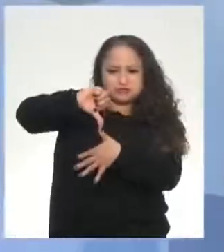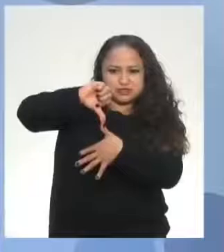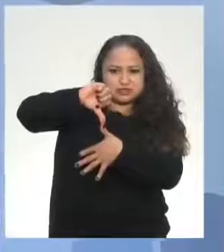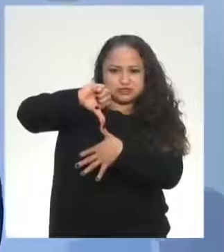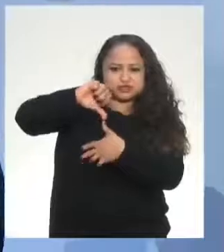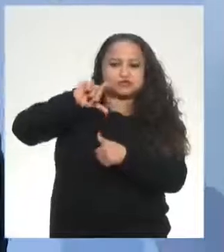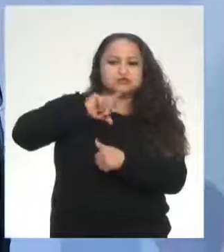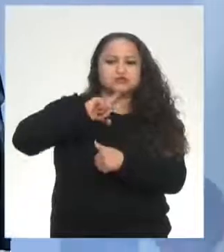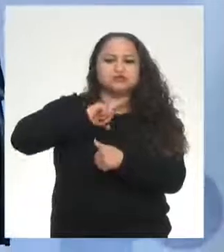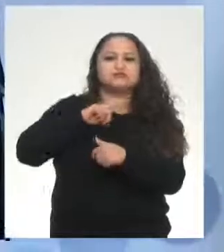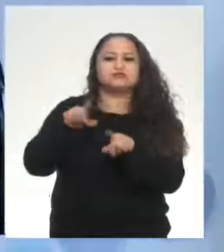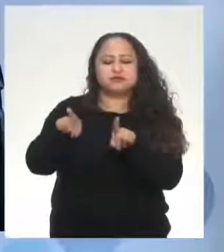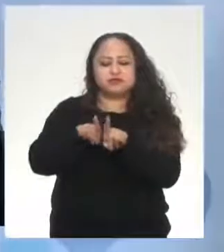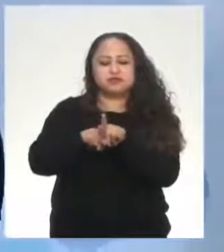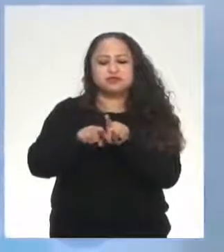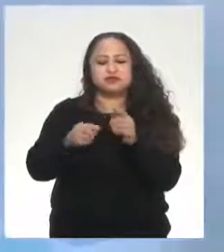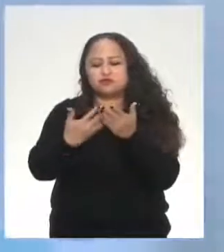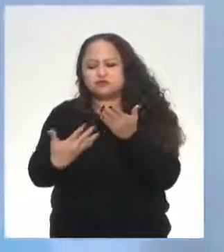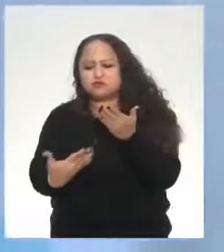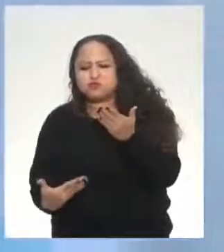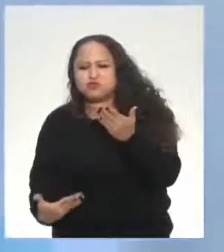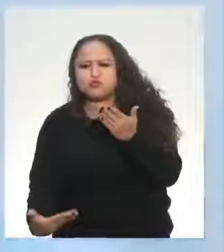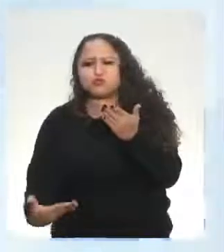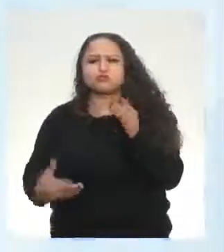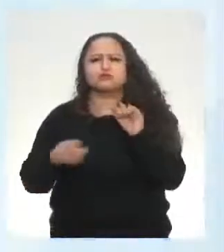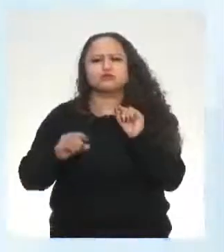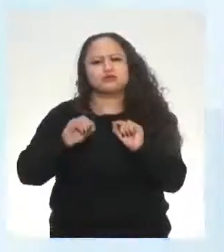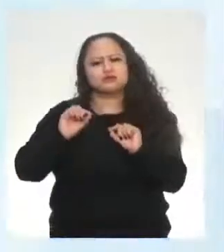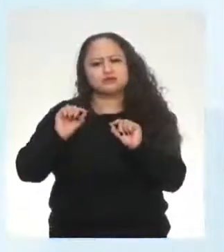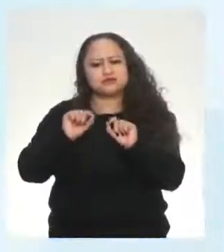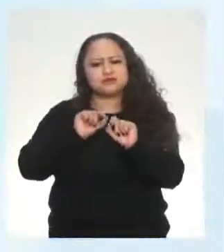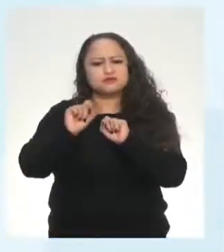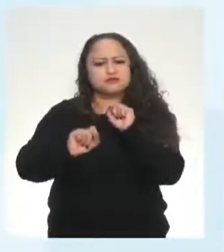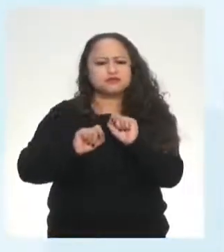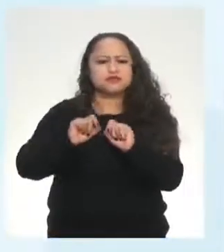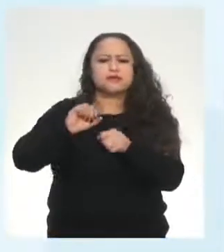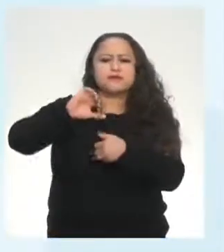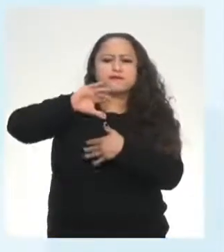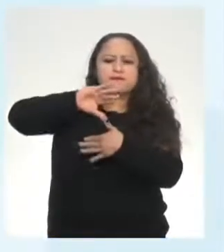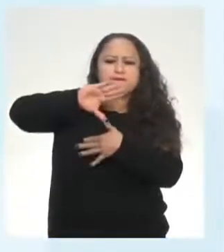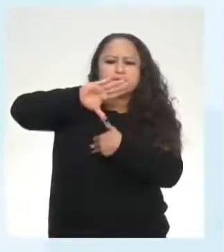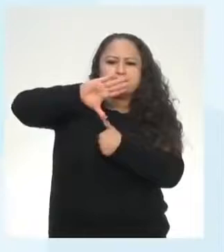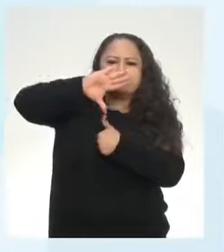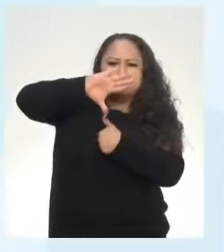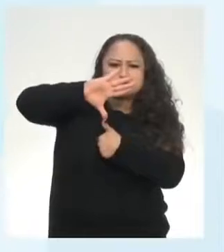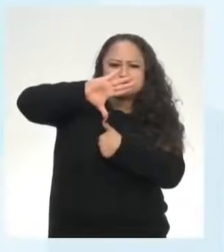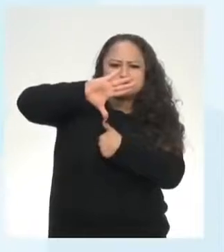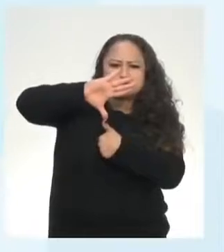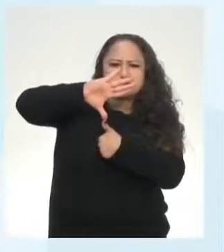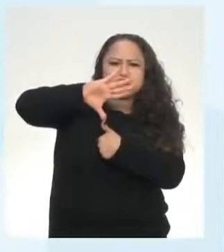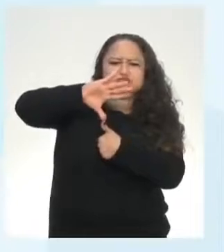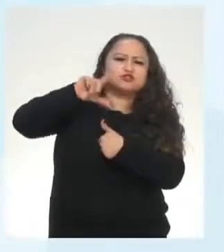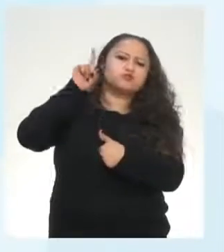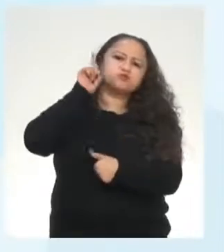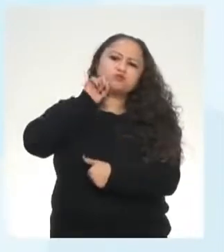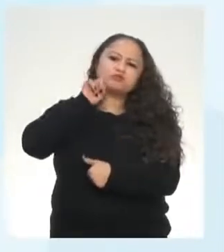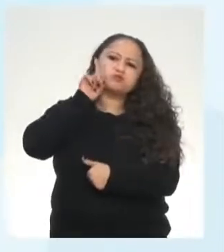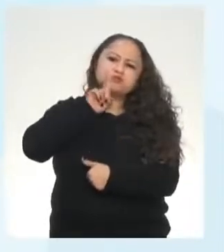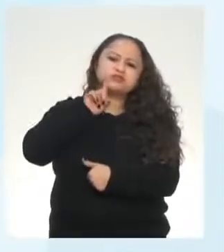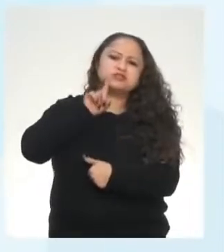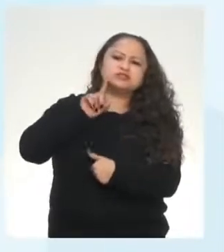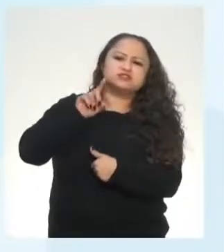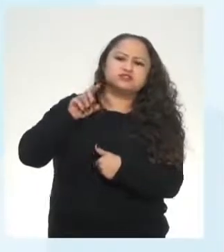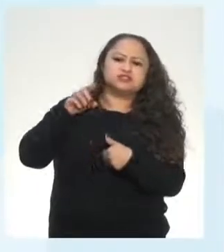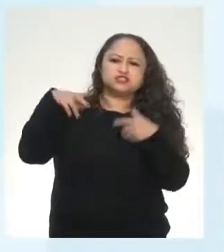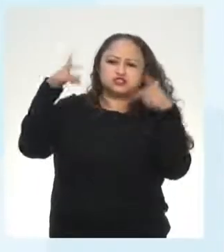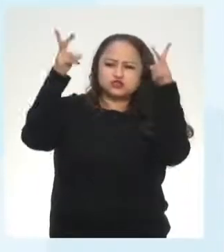leve ainda. E o azul claro, que é a América do Norte, aí, envolvendo Estados Unidos, México, Canadá, que também tem